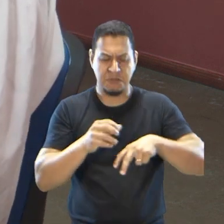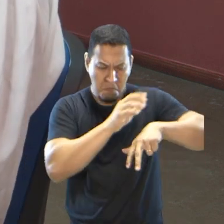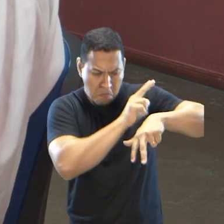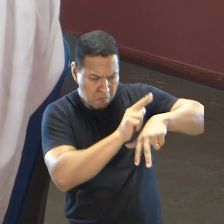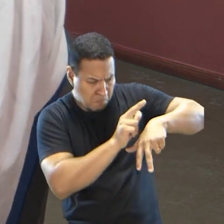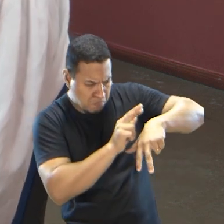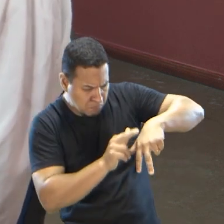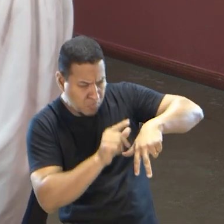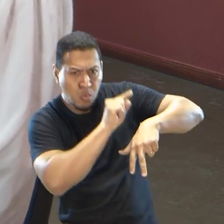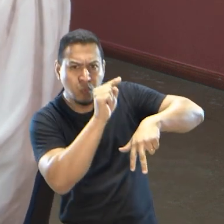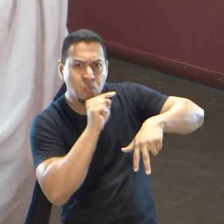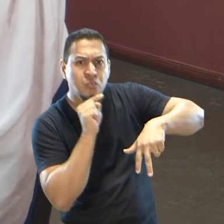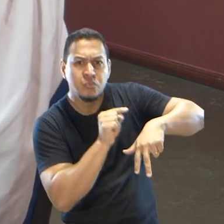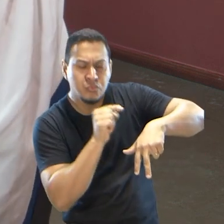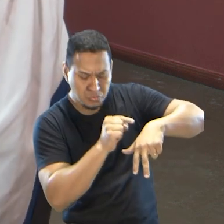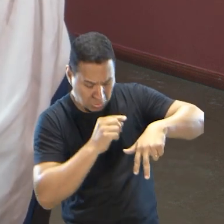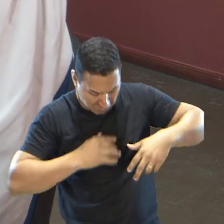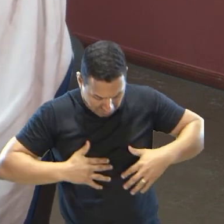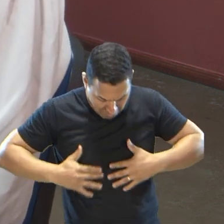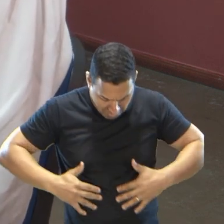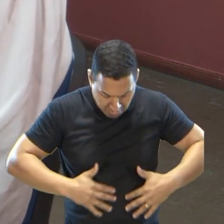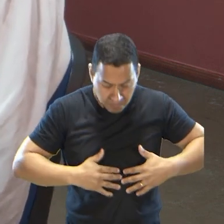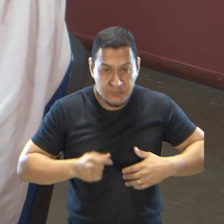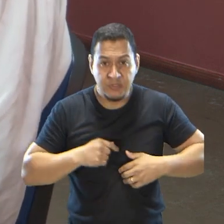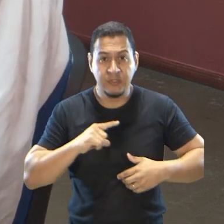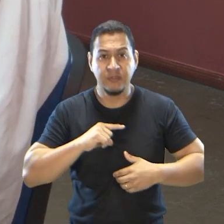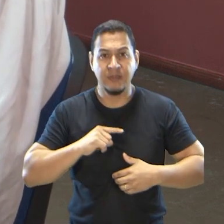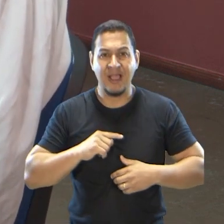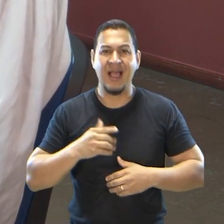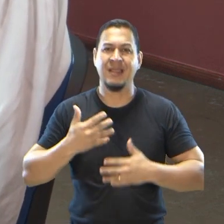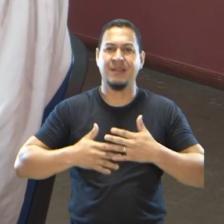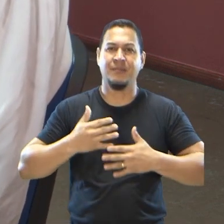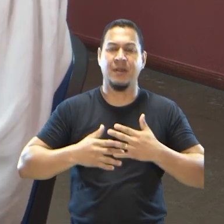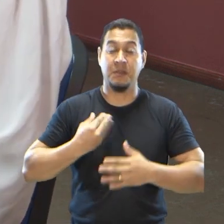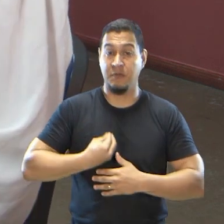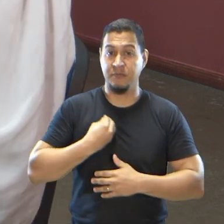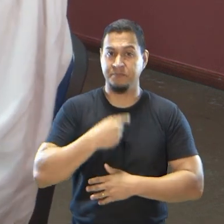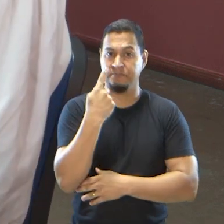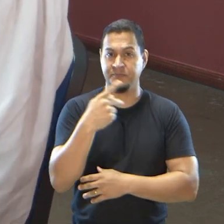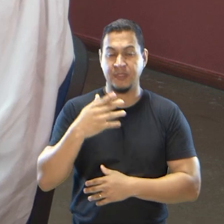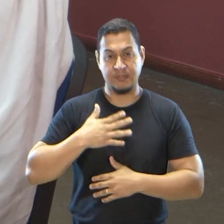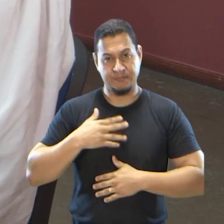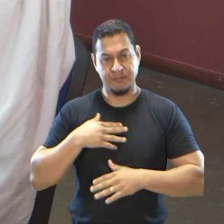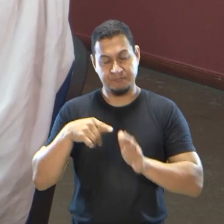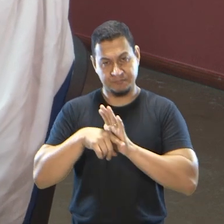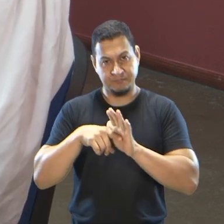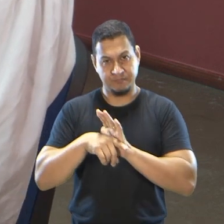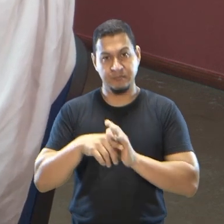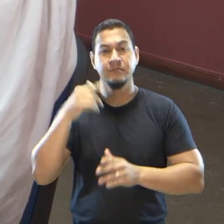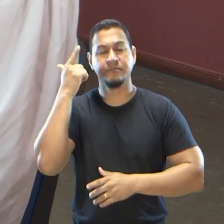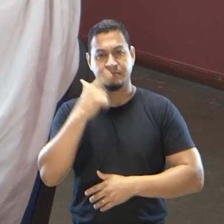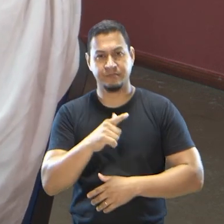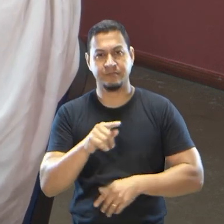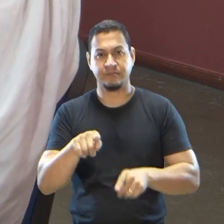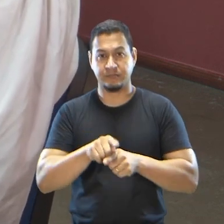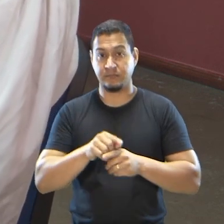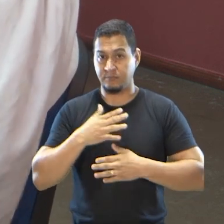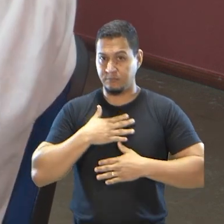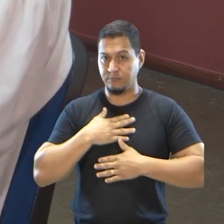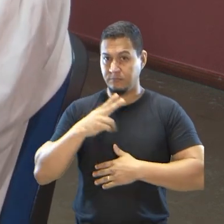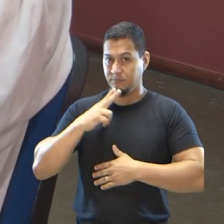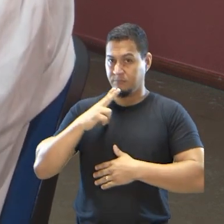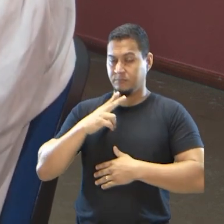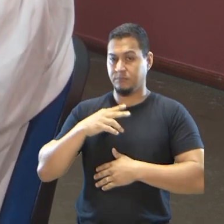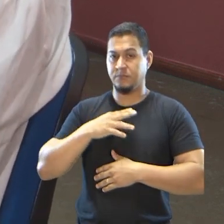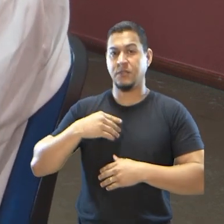sintomas gastrointestinais interferem na qualidade de vida delas. Então, na minha pesquisa, eu vou conseguir tanto a minha